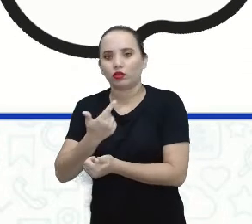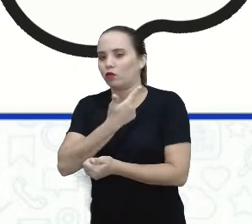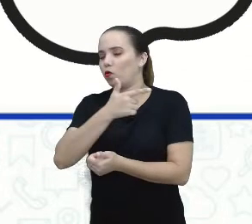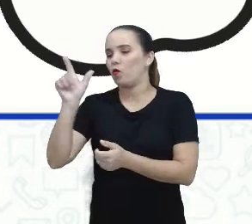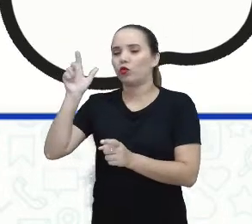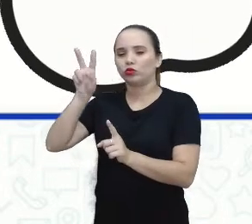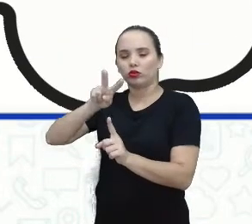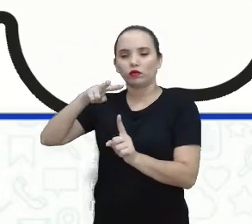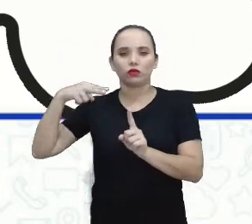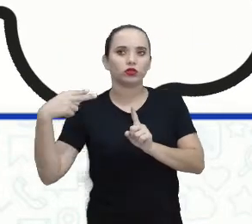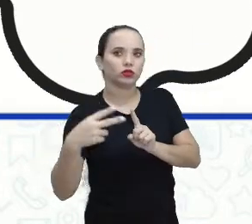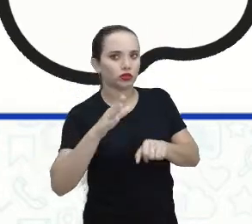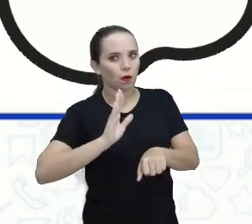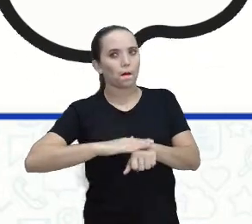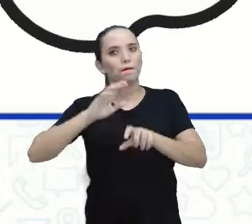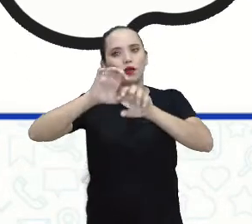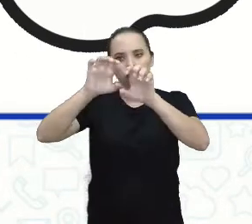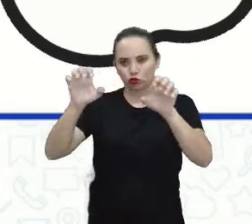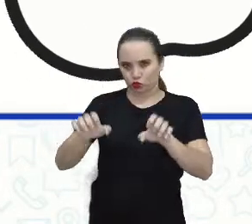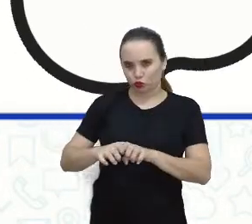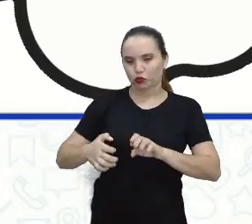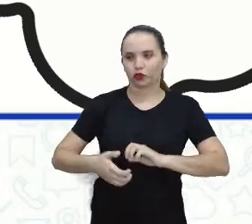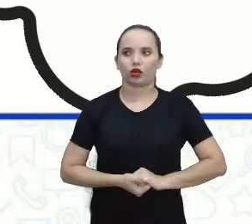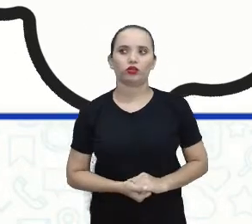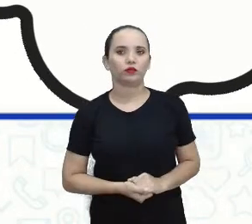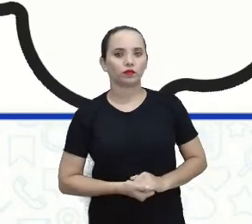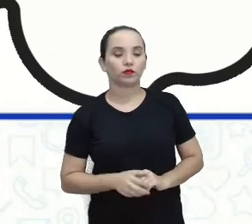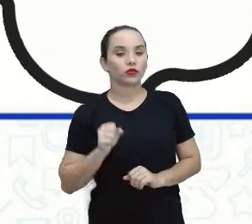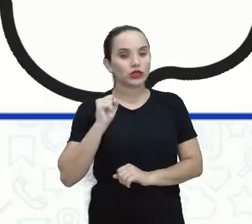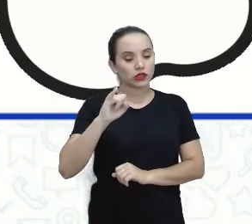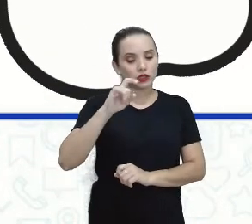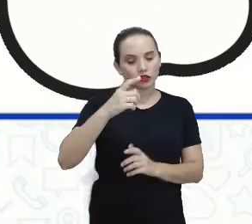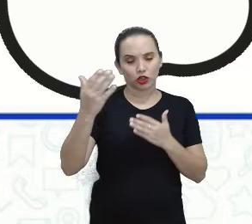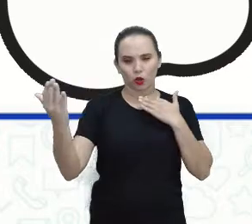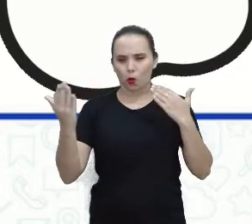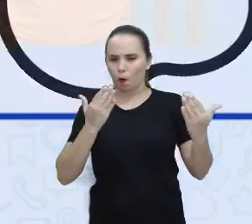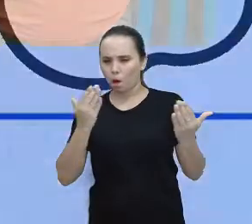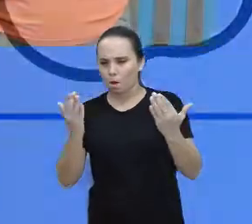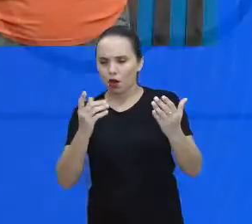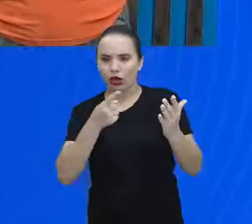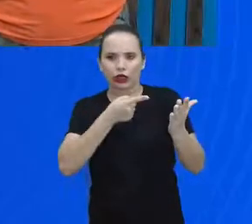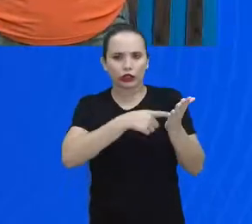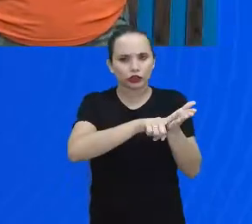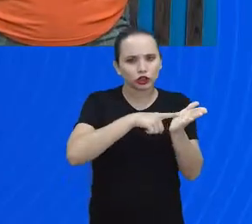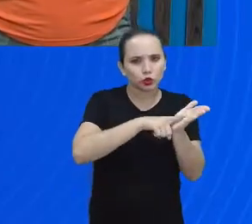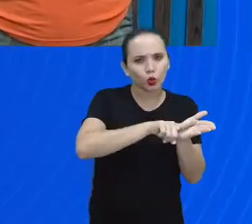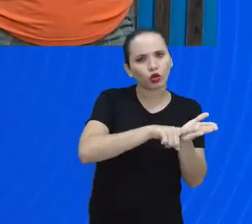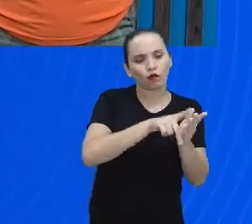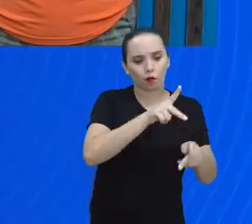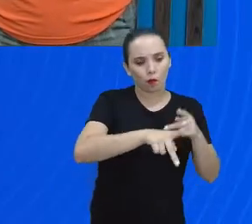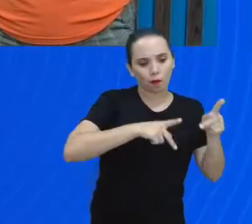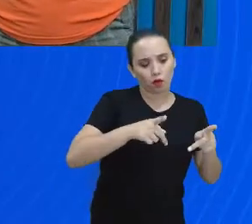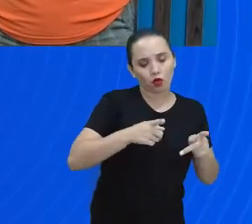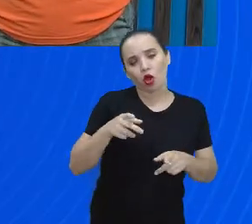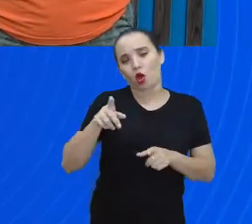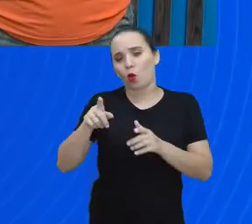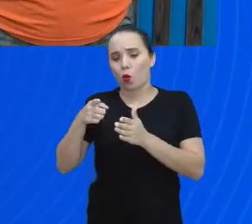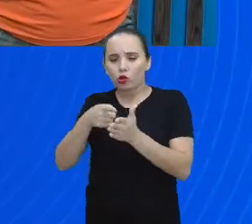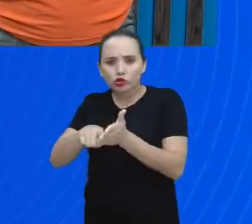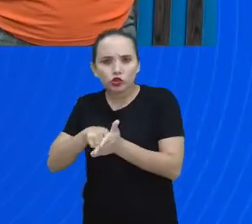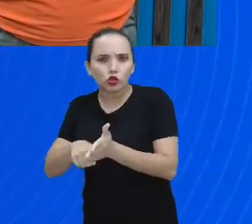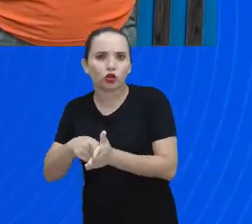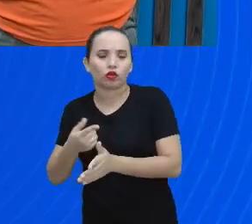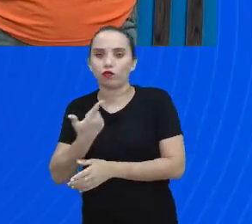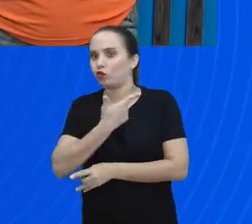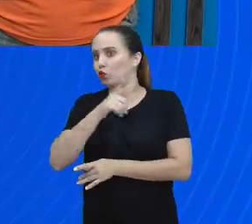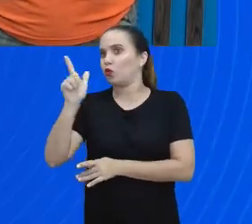visão mais erudita, mais estruturada. Se você comparar a xilogravura popular com a xilogravura de Samico, você vai ver